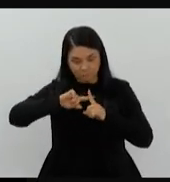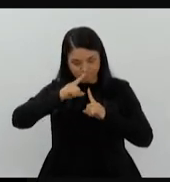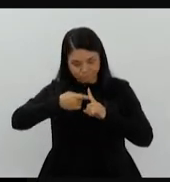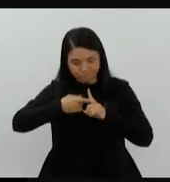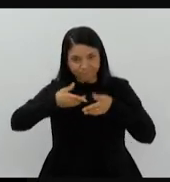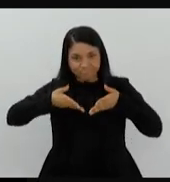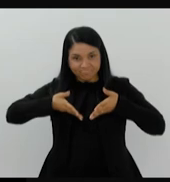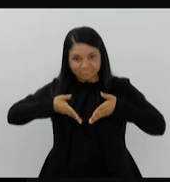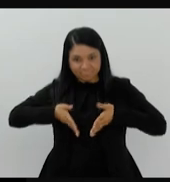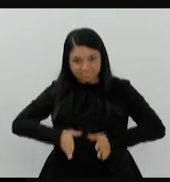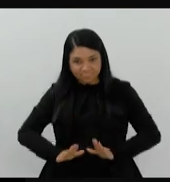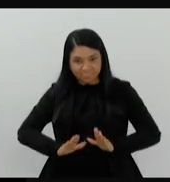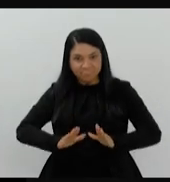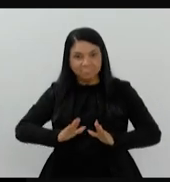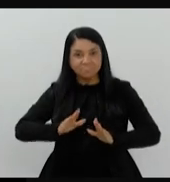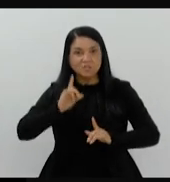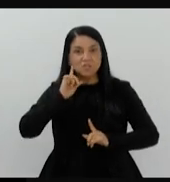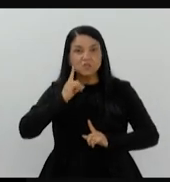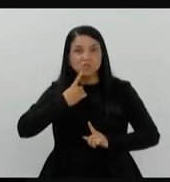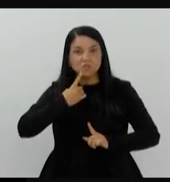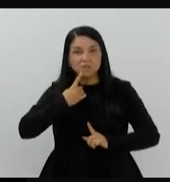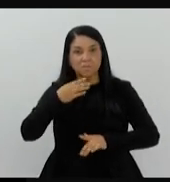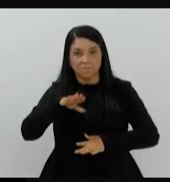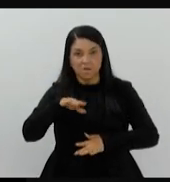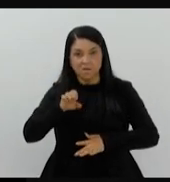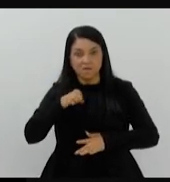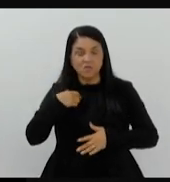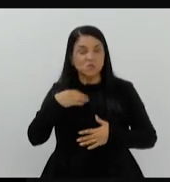compreendiam, né, aquilo que estava sendo